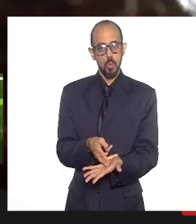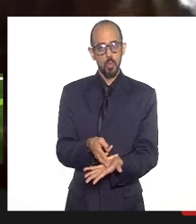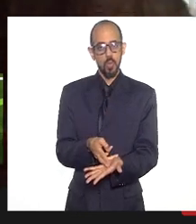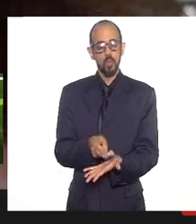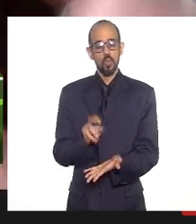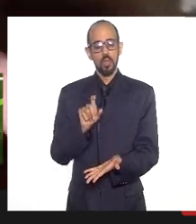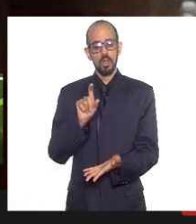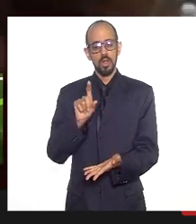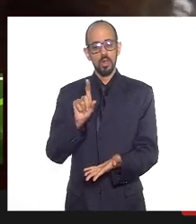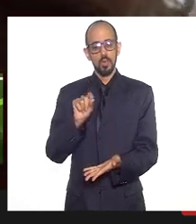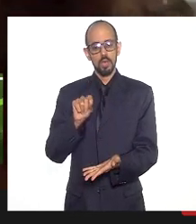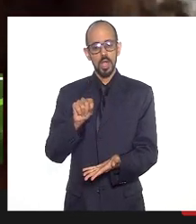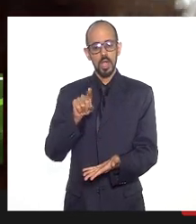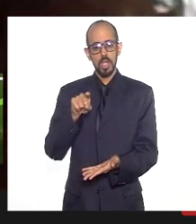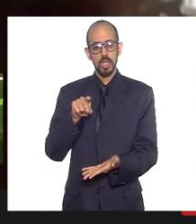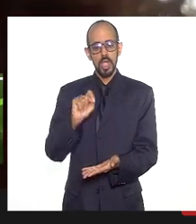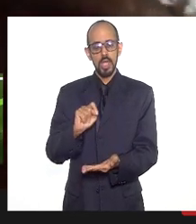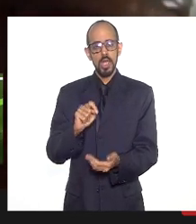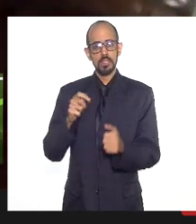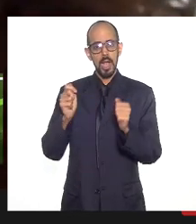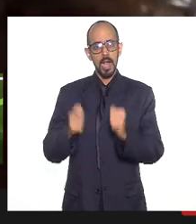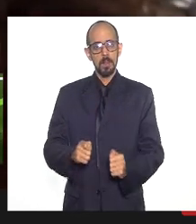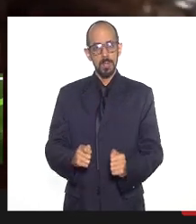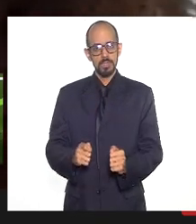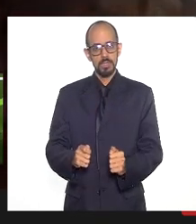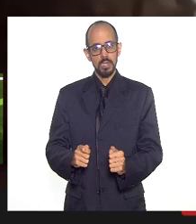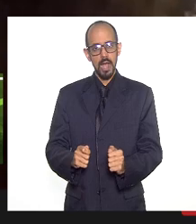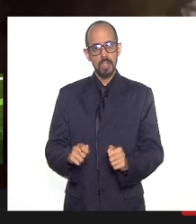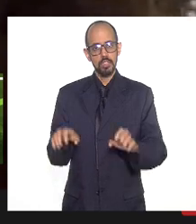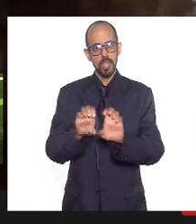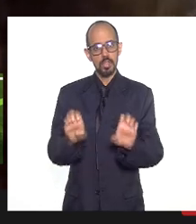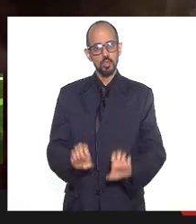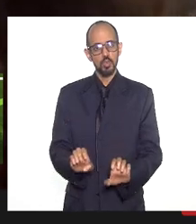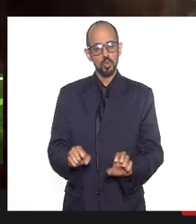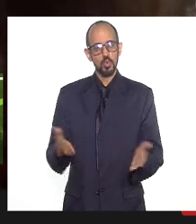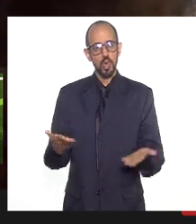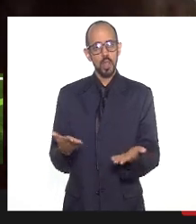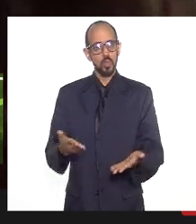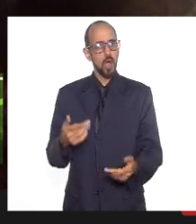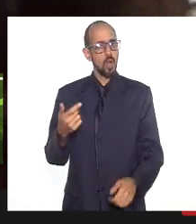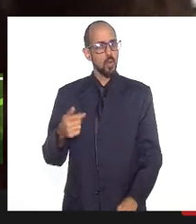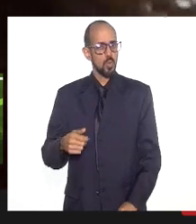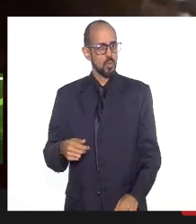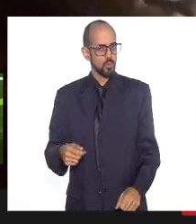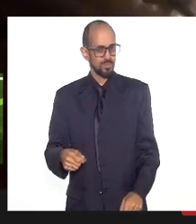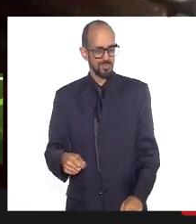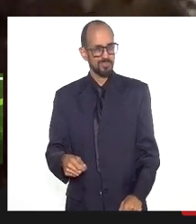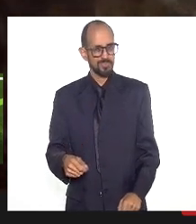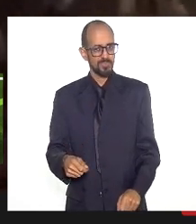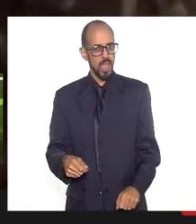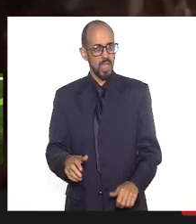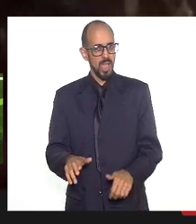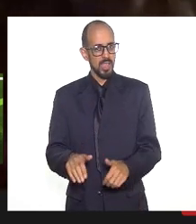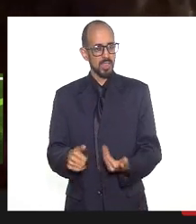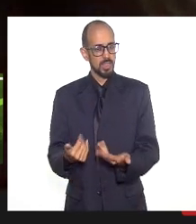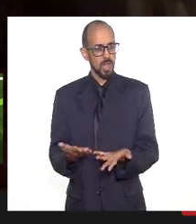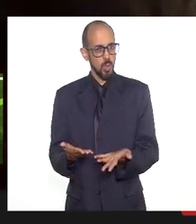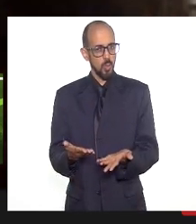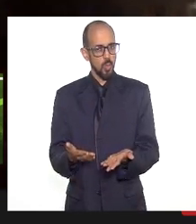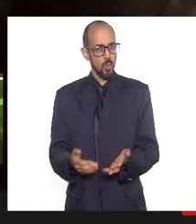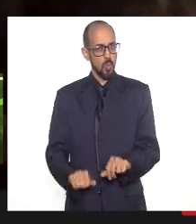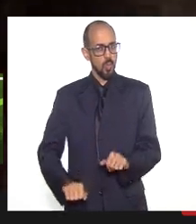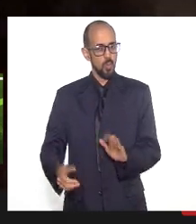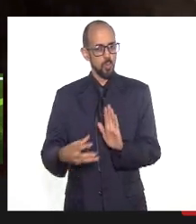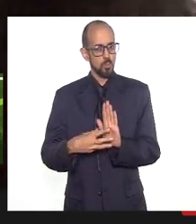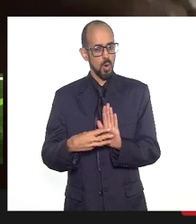que esse poder instituído tem. Então, eu tomo assim, como um dos exemplos, uma questão